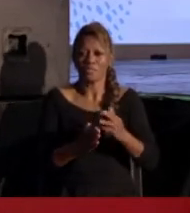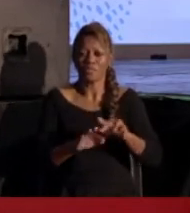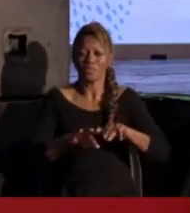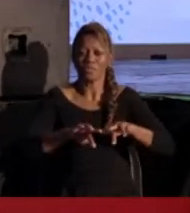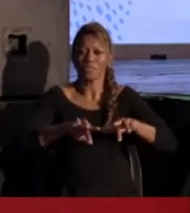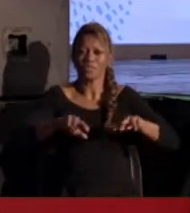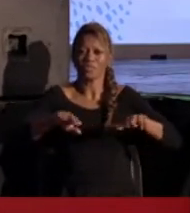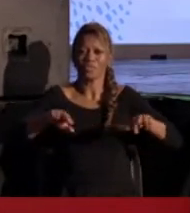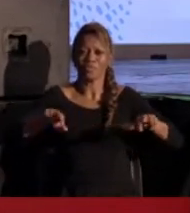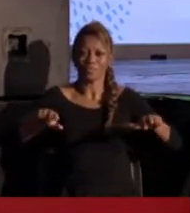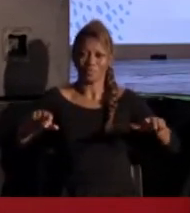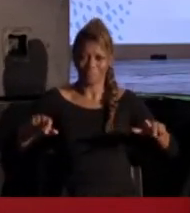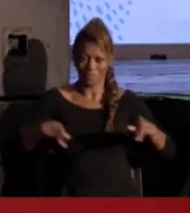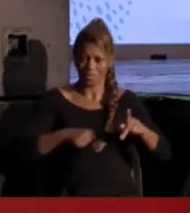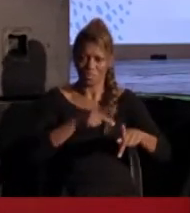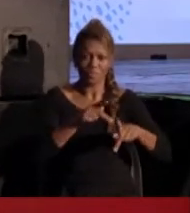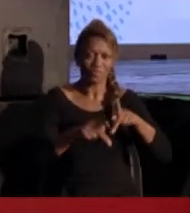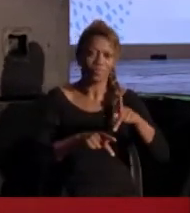violentados.